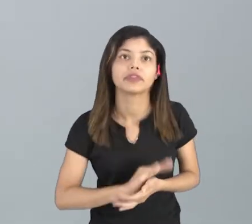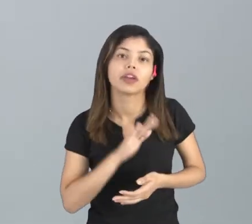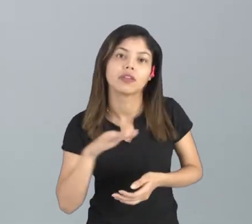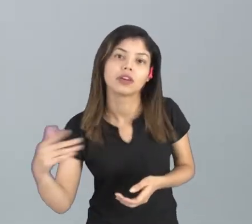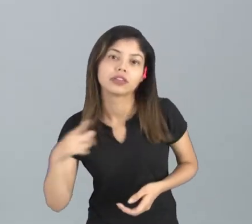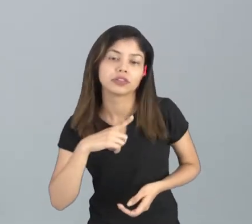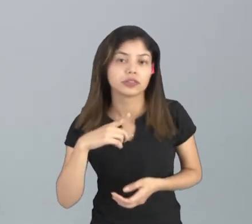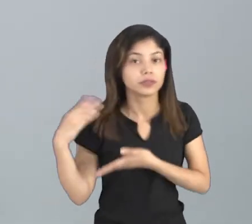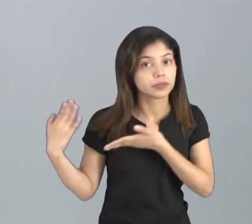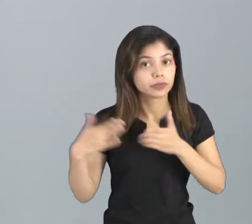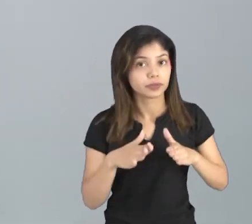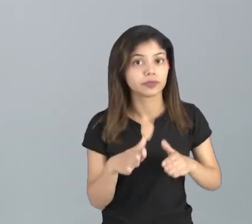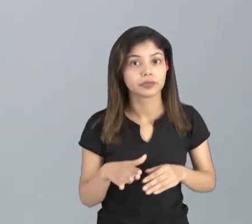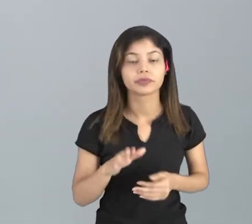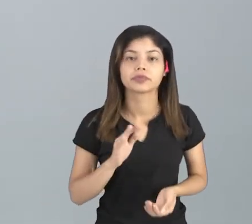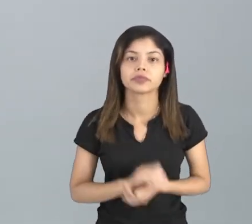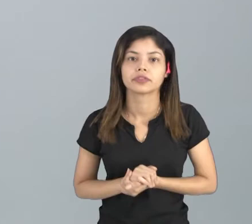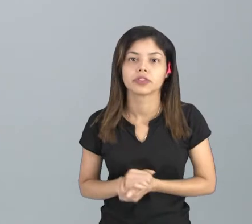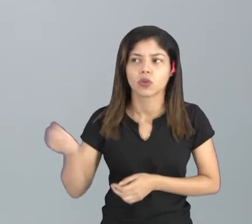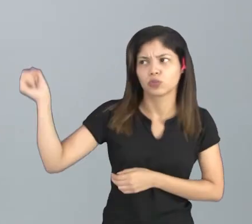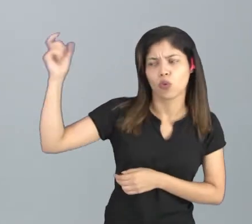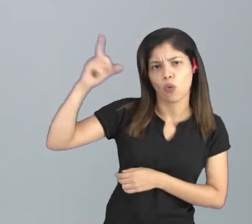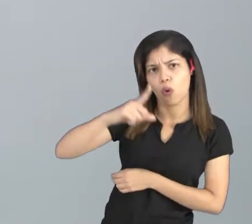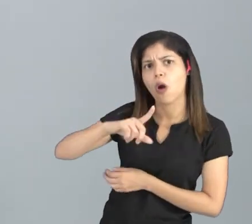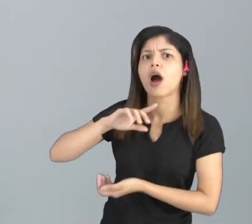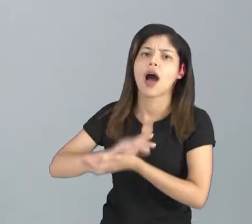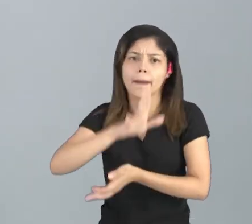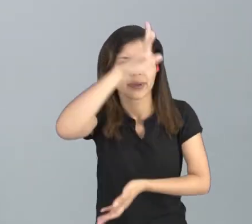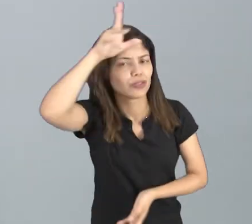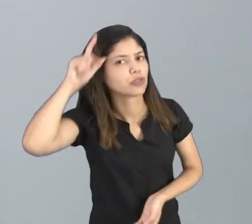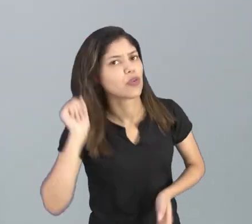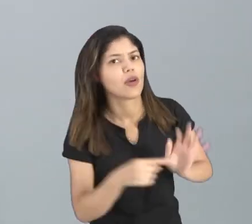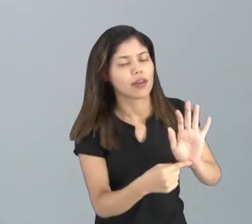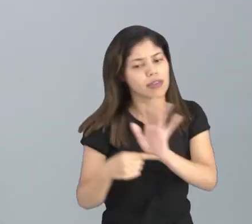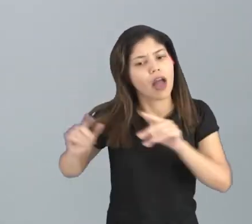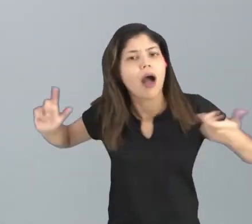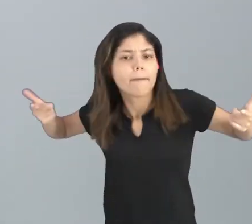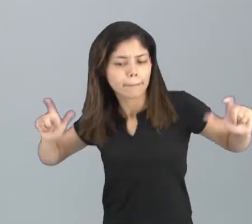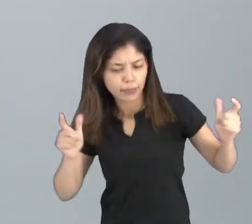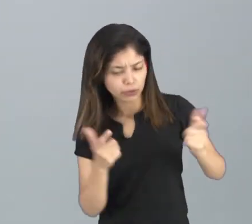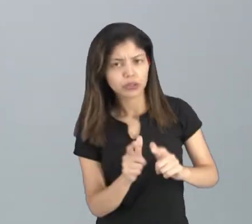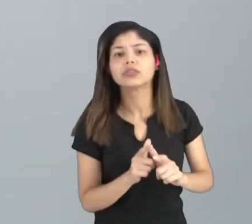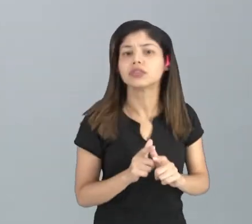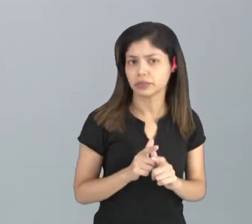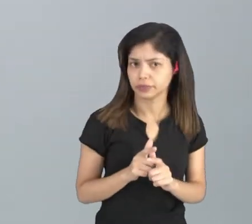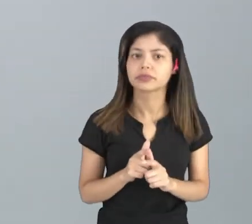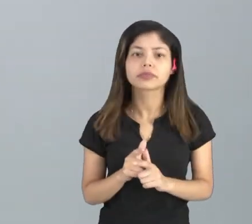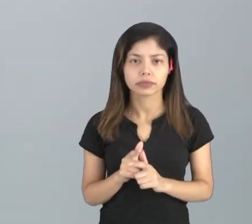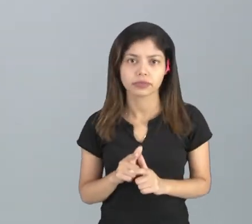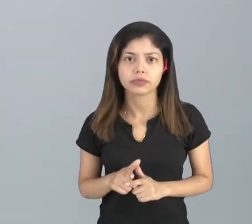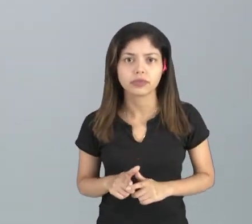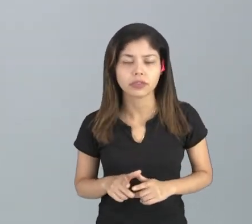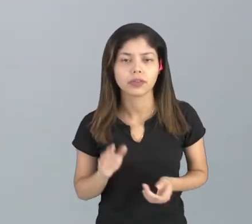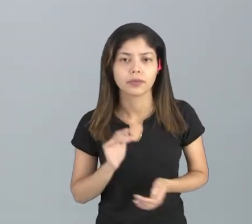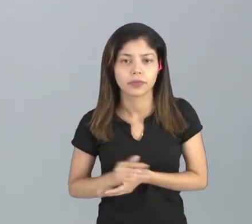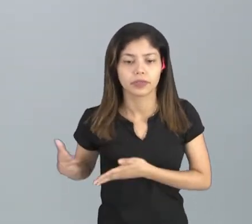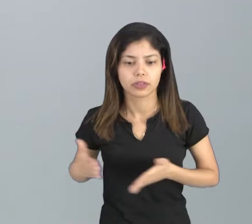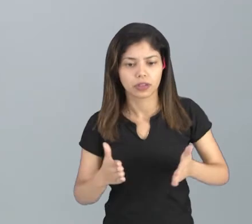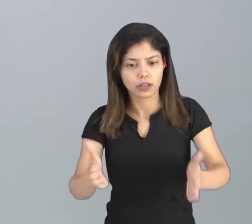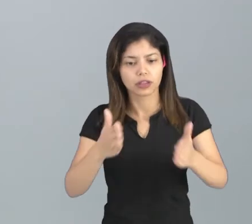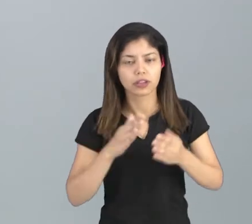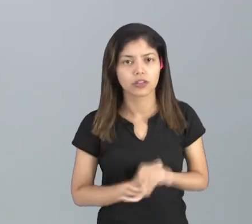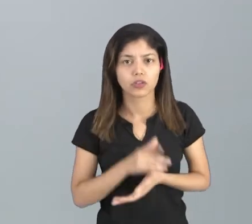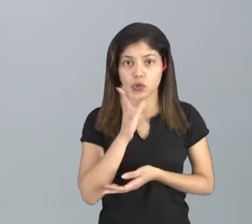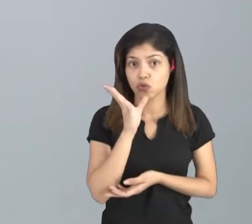quando chega o verão amazônico e que ocorre a menor volume de água e fica menos corrente as